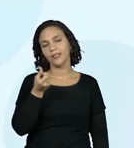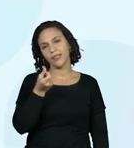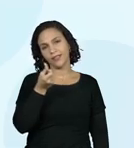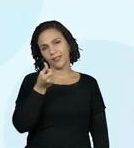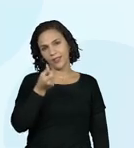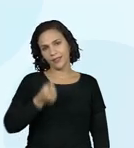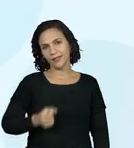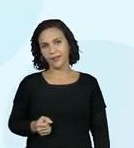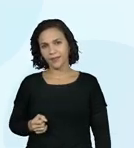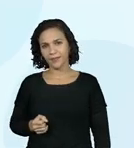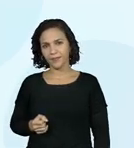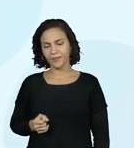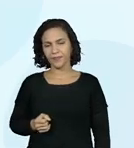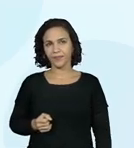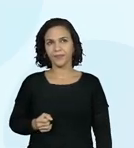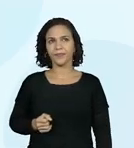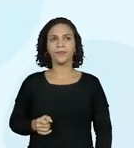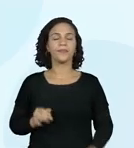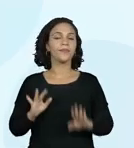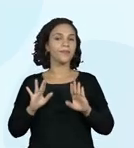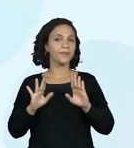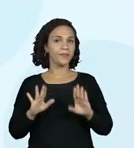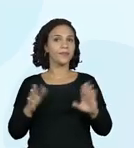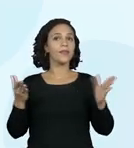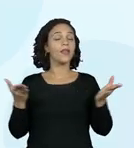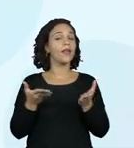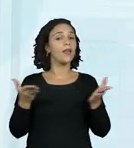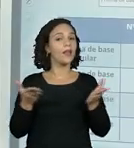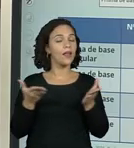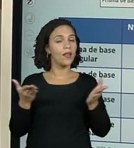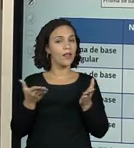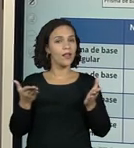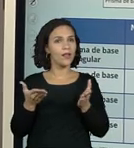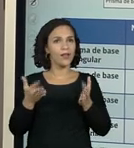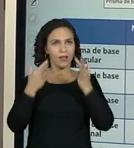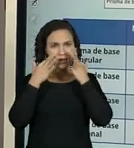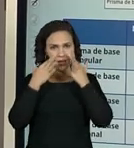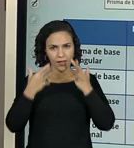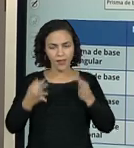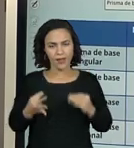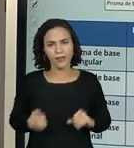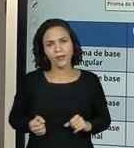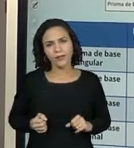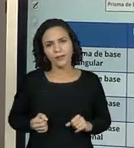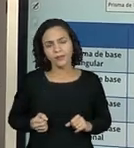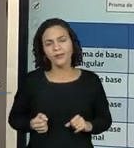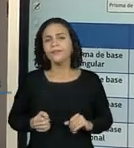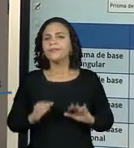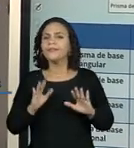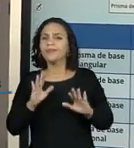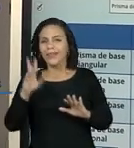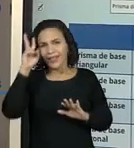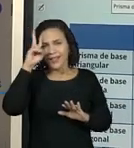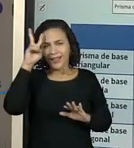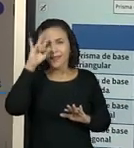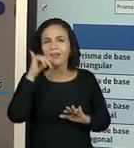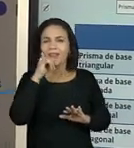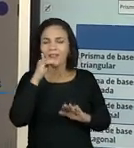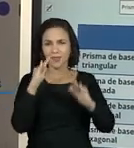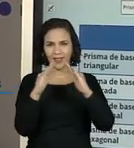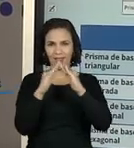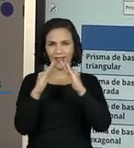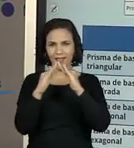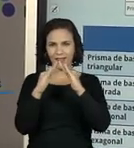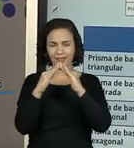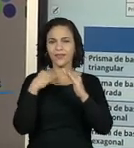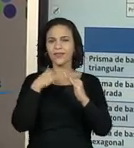6. Agora, turma, presta atenção aqui, olha no olhinho do Pro, tá? Lembra o exemplo que eu dei da casa para